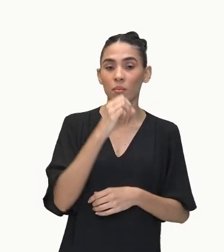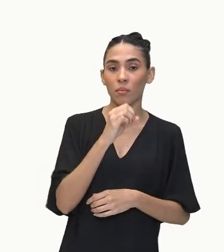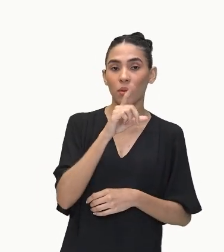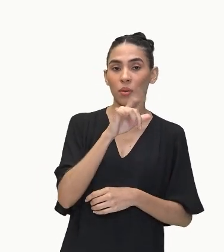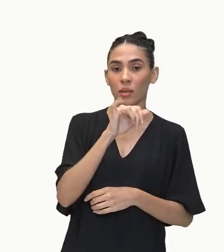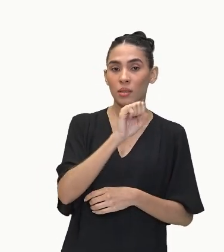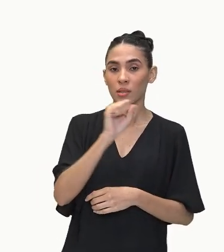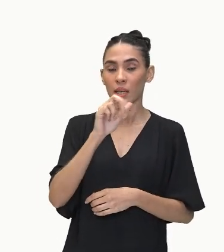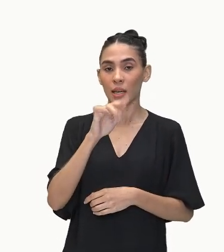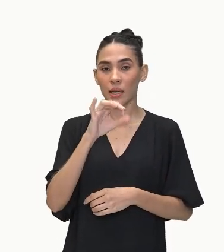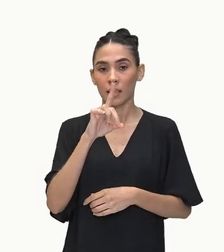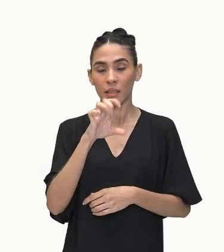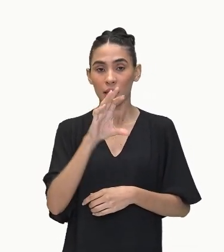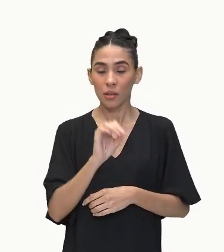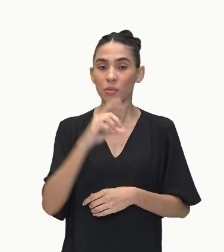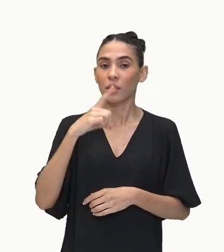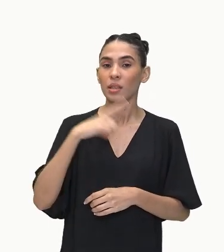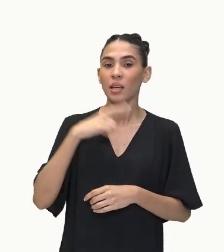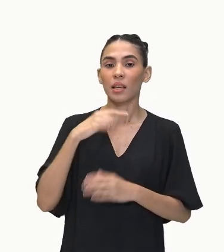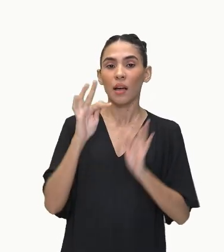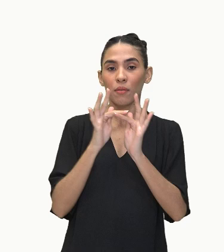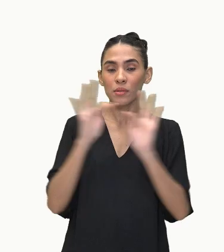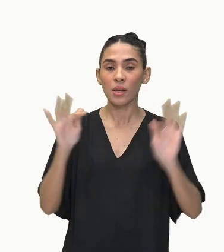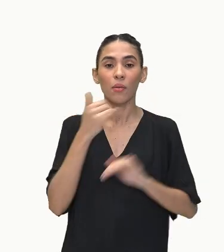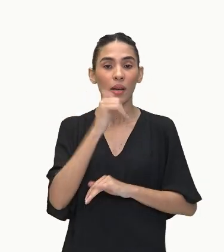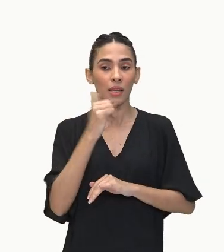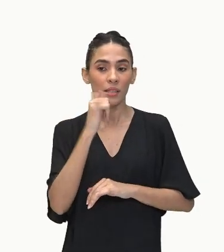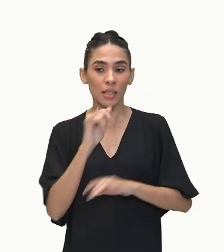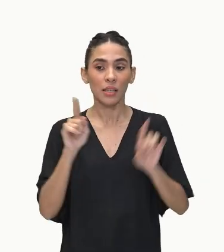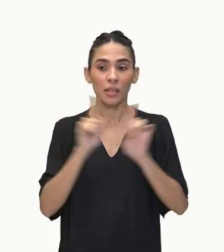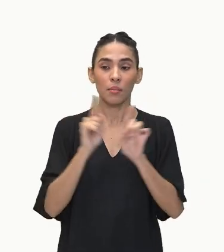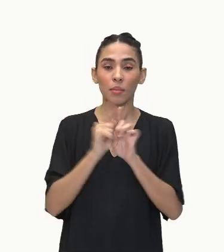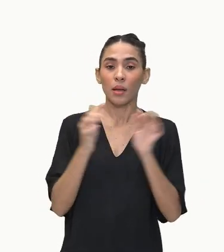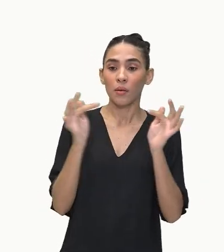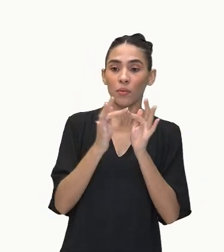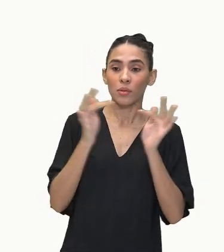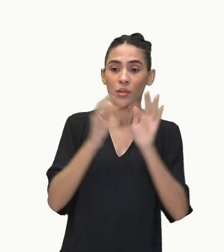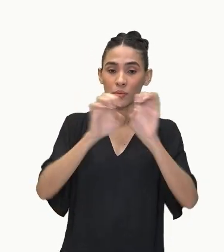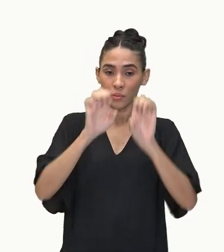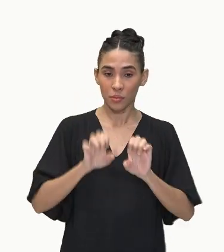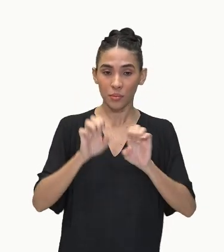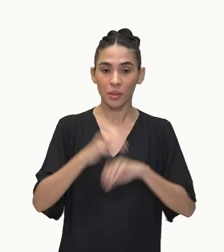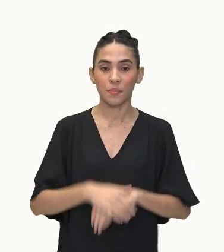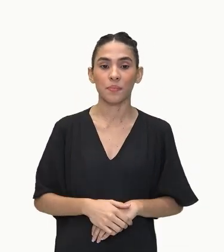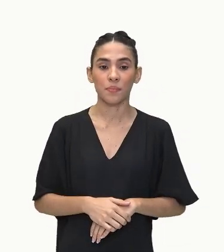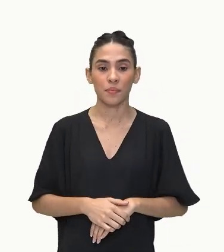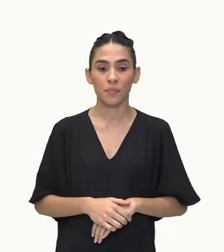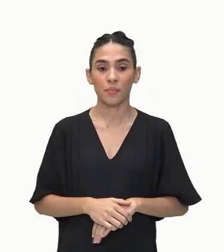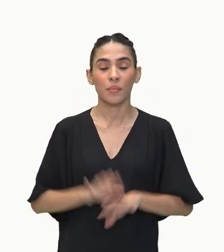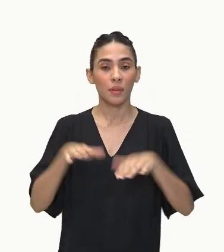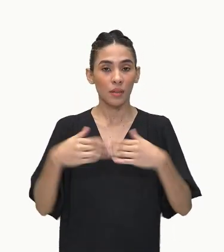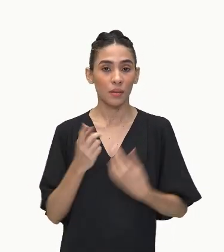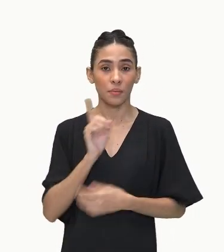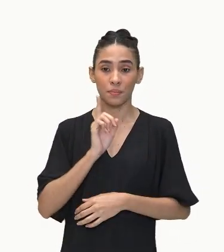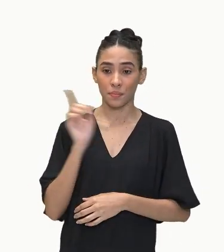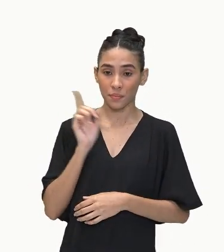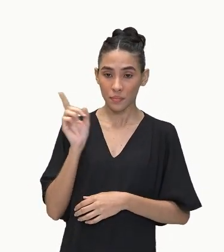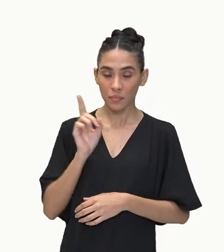têm a função energética e a função estrutural. Então, a celulose